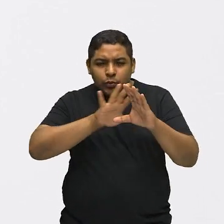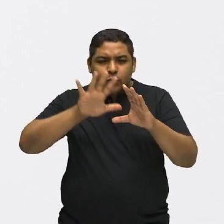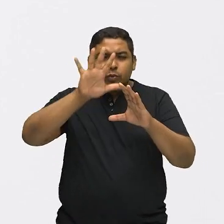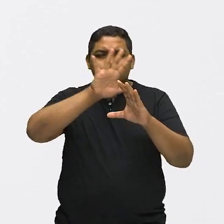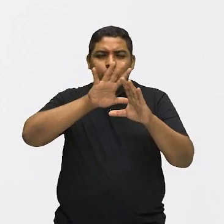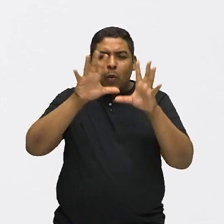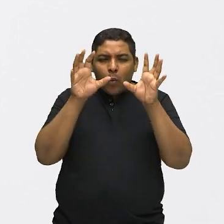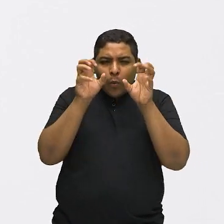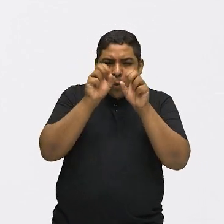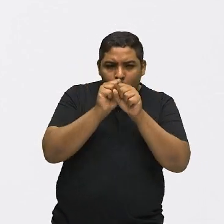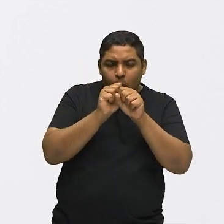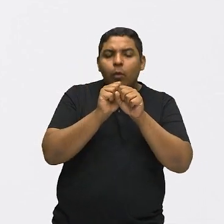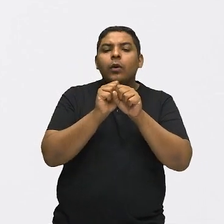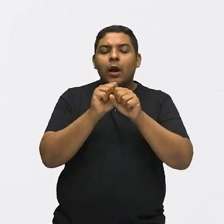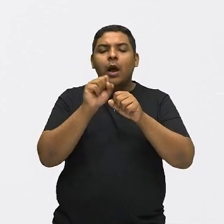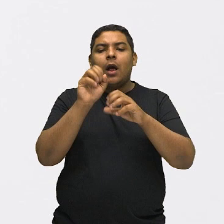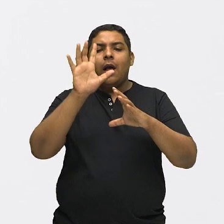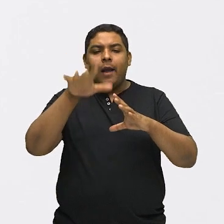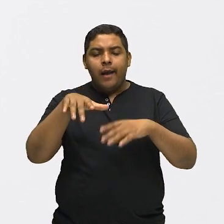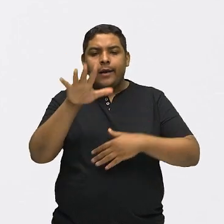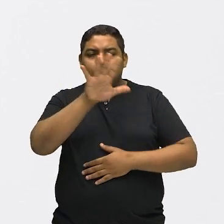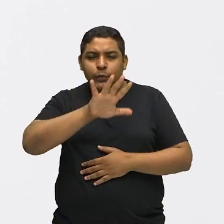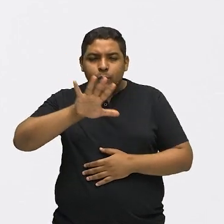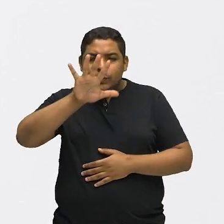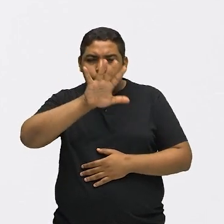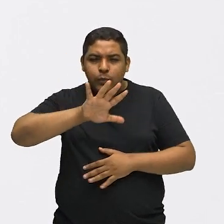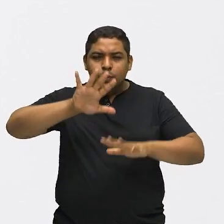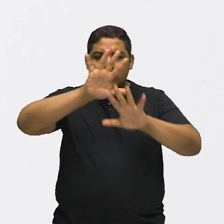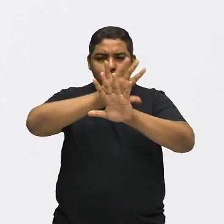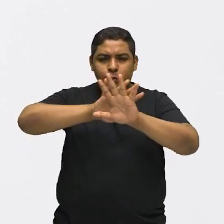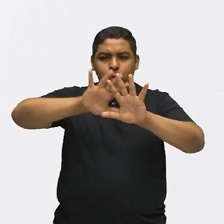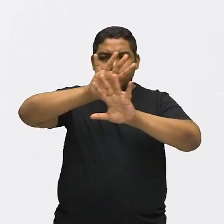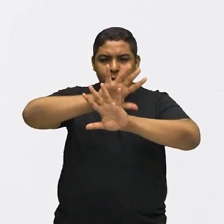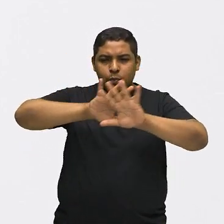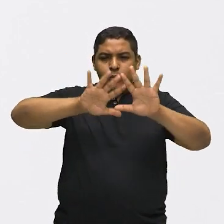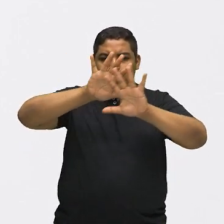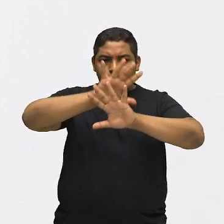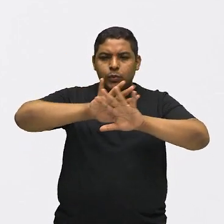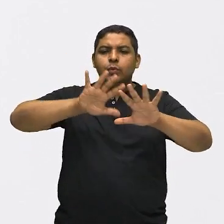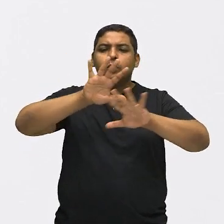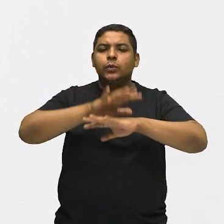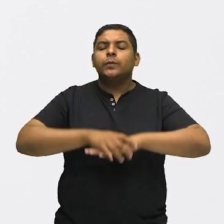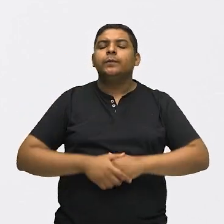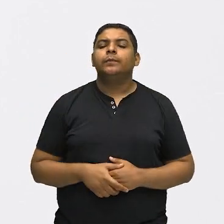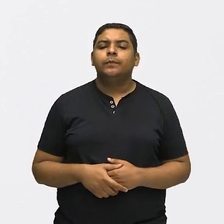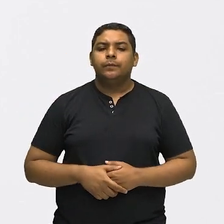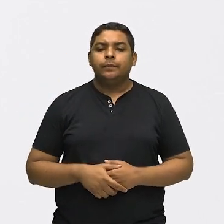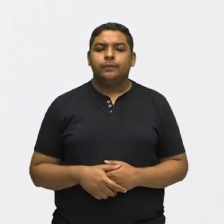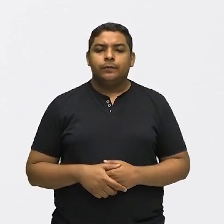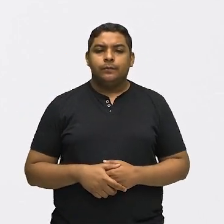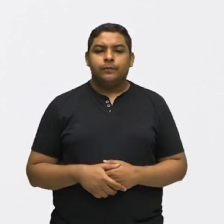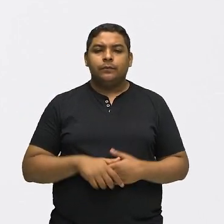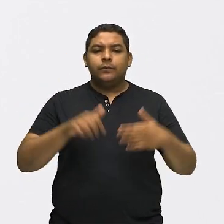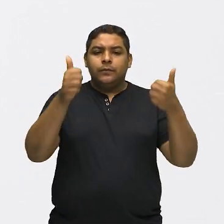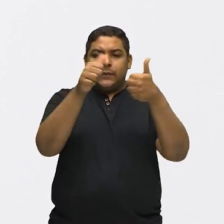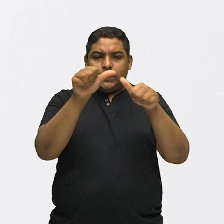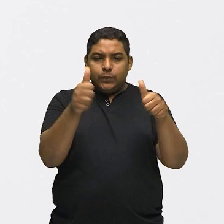então dá volume, como se a figura fosse uma escultura.